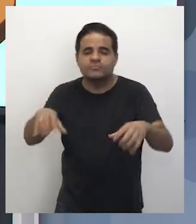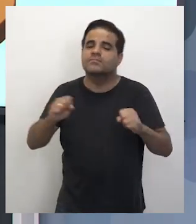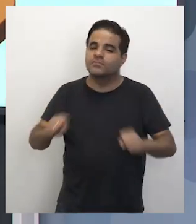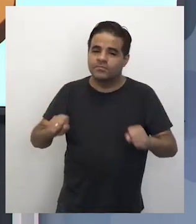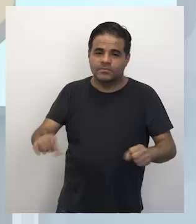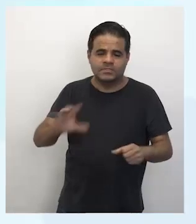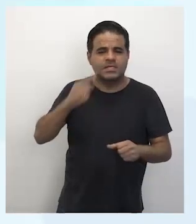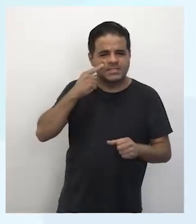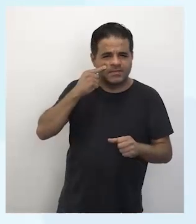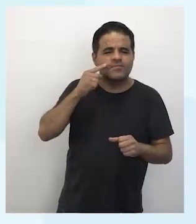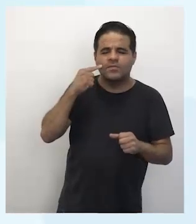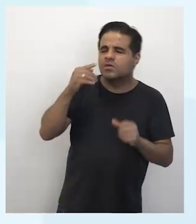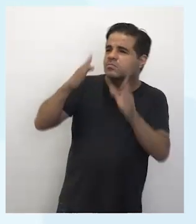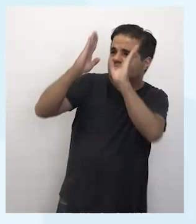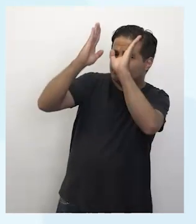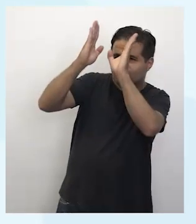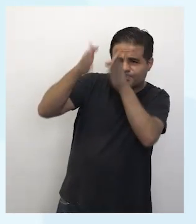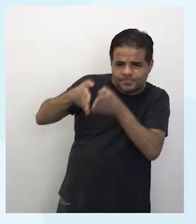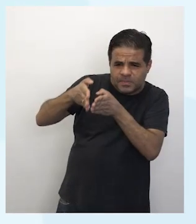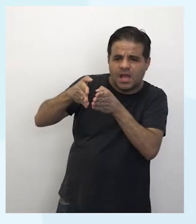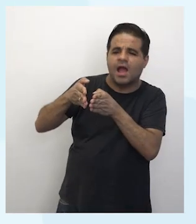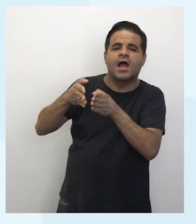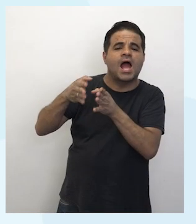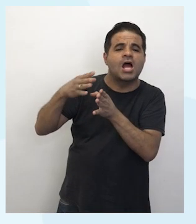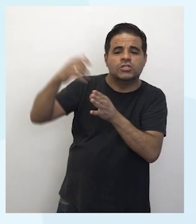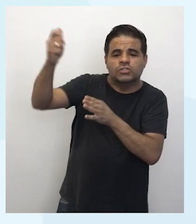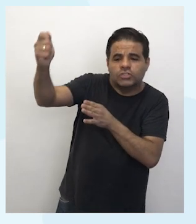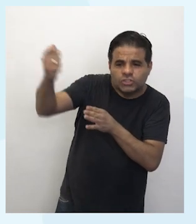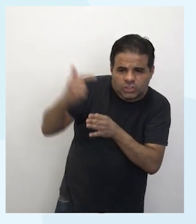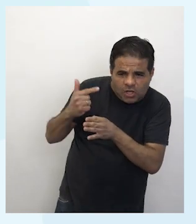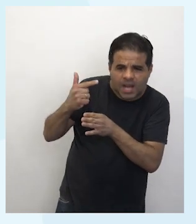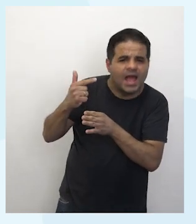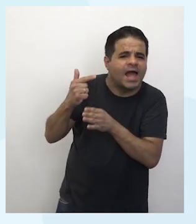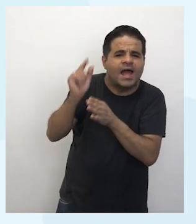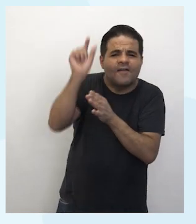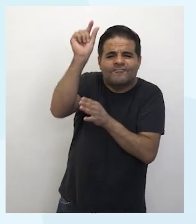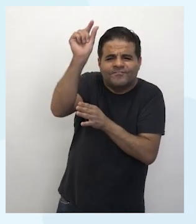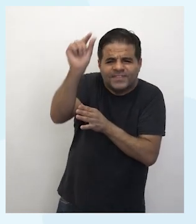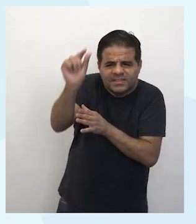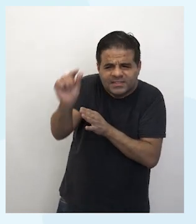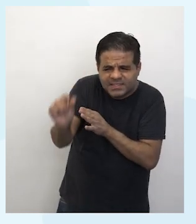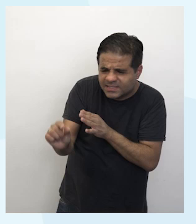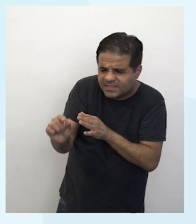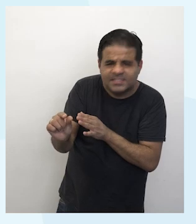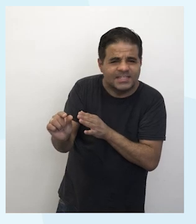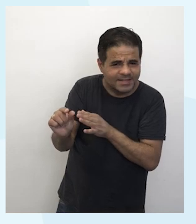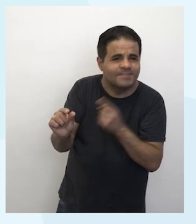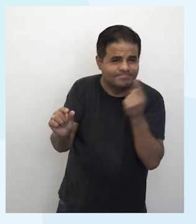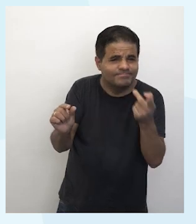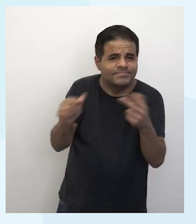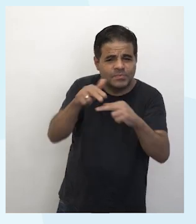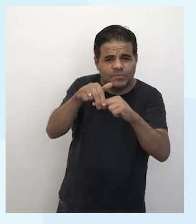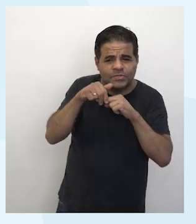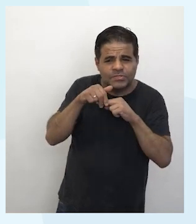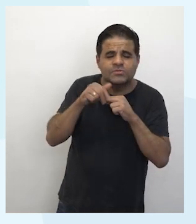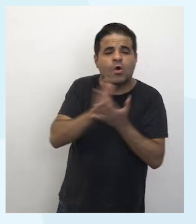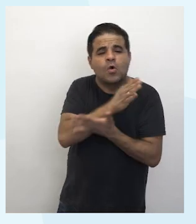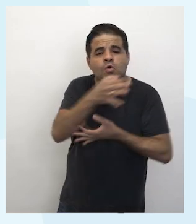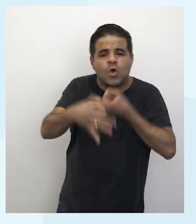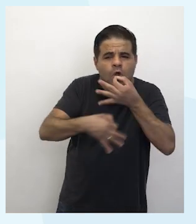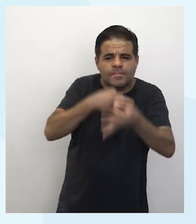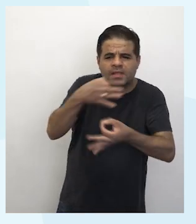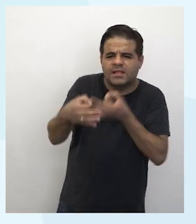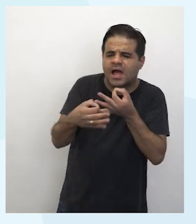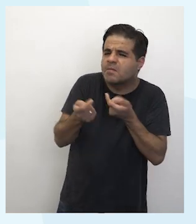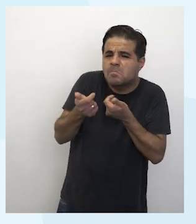que a fatia, estudante, correspondente a solar é bem fininha? Por isso que levou alguns comentarem aí, né,